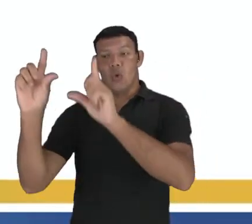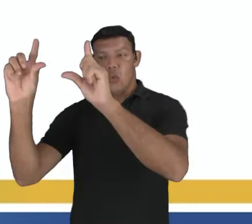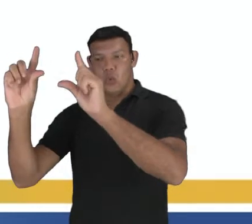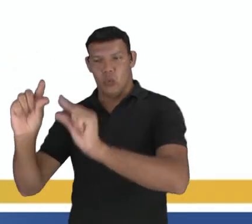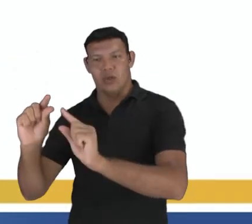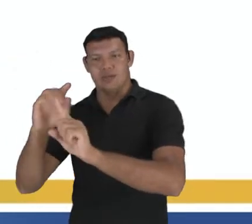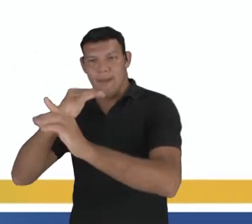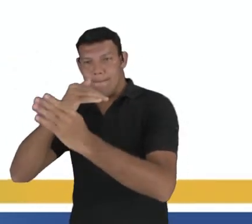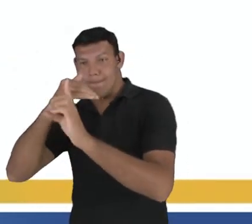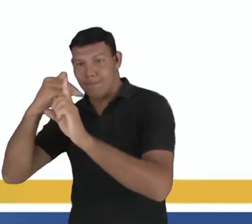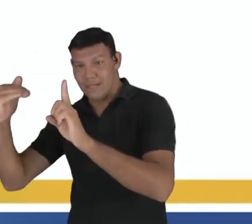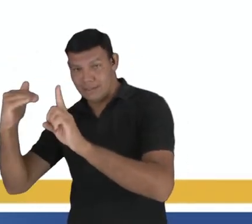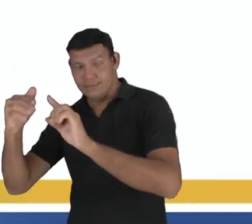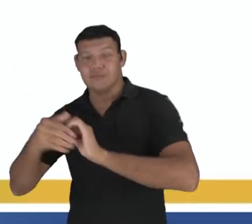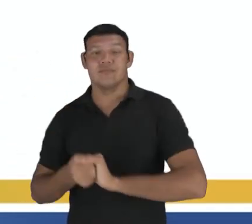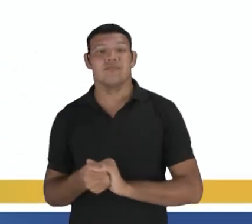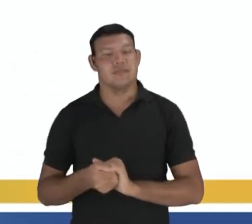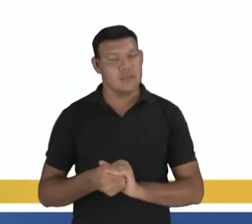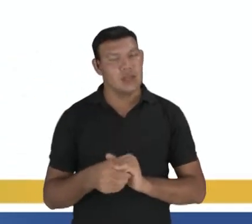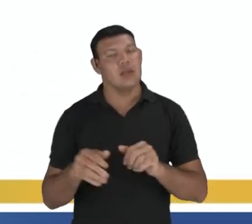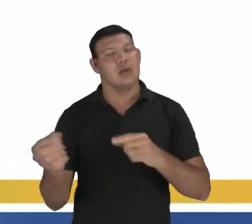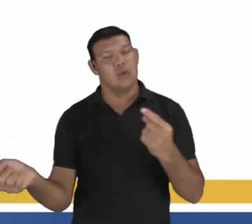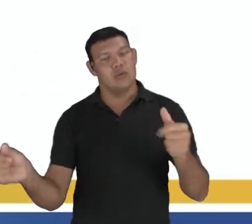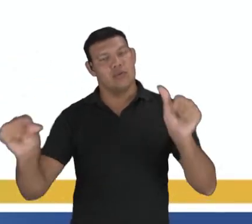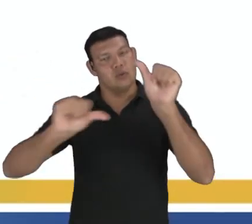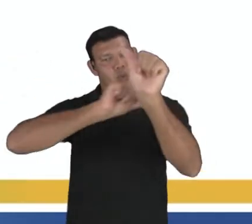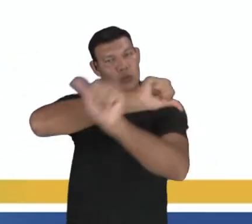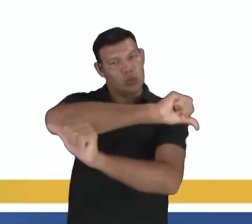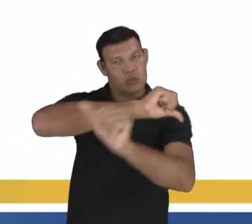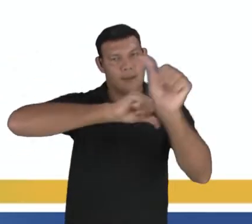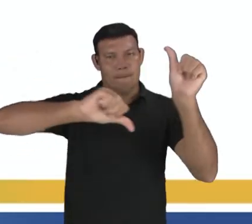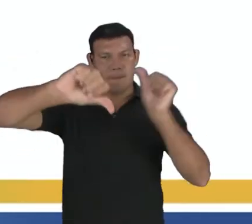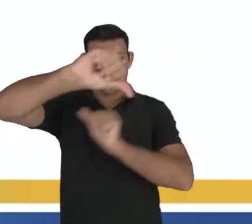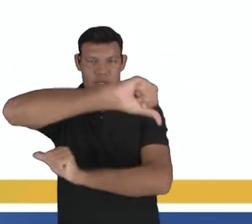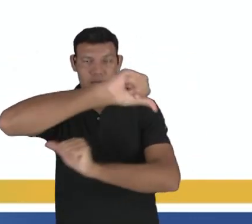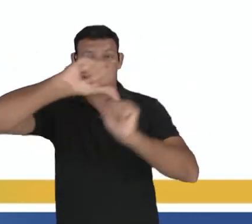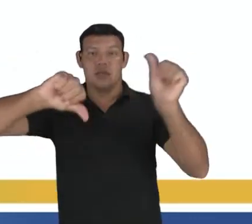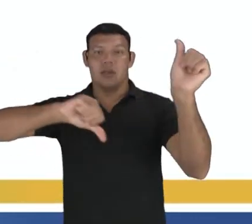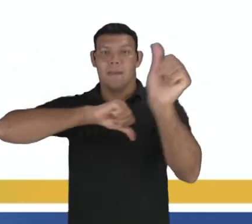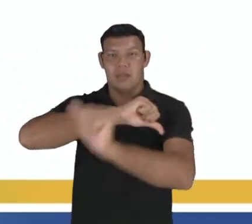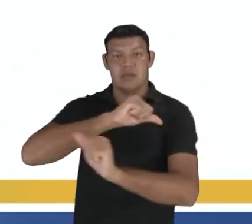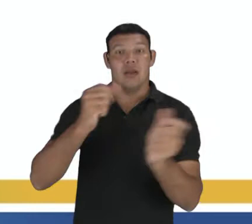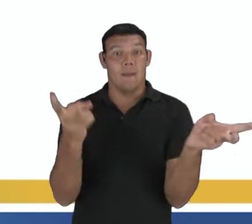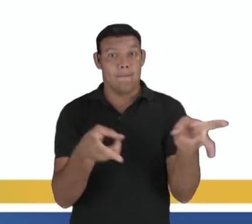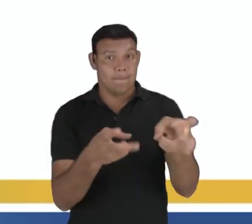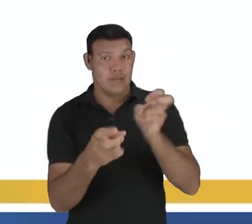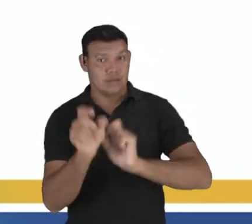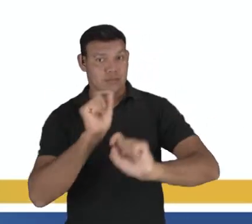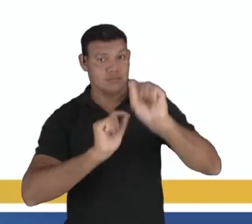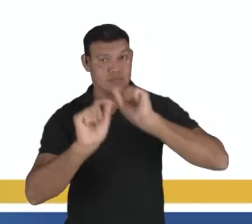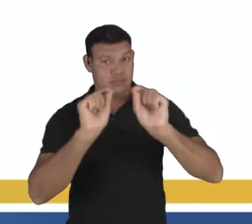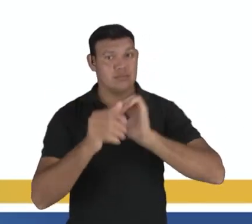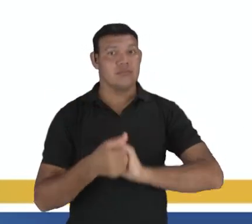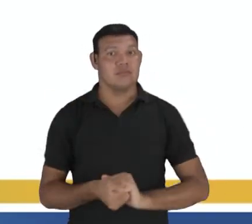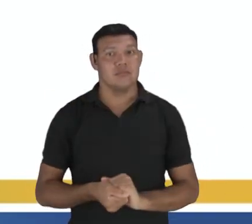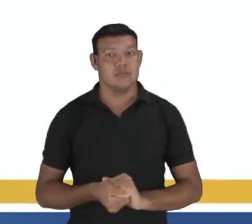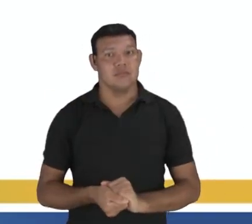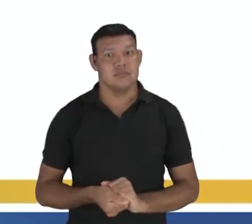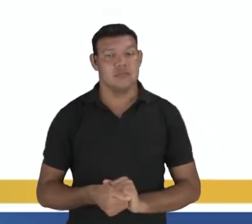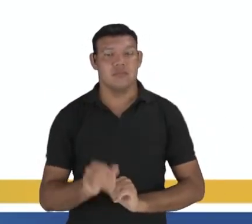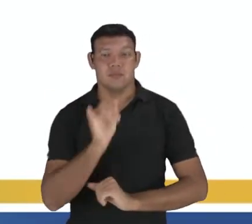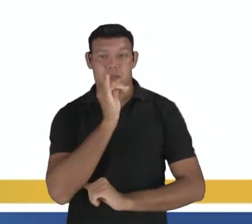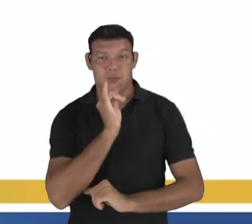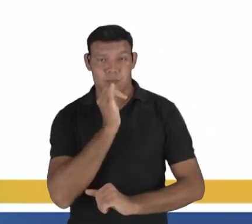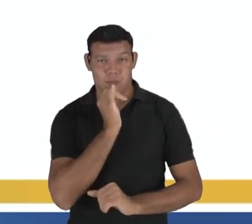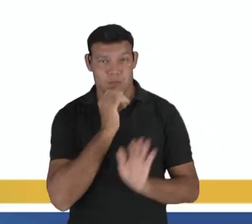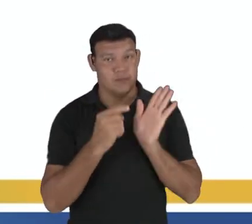reduz pela metade, e assim sucessivamente. Mas para isso você vai perceber num